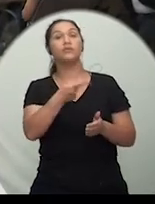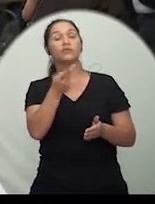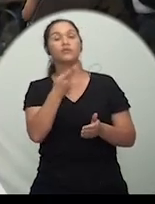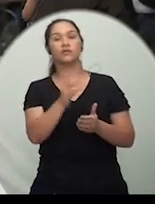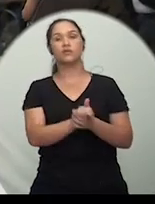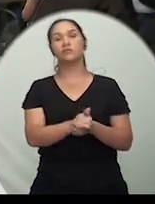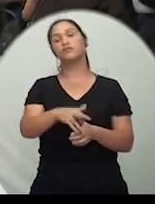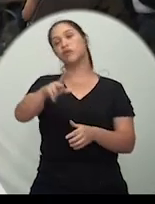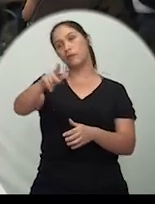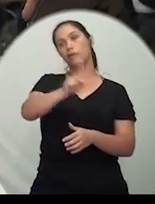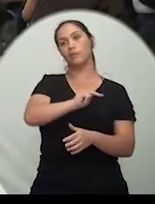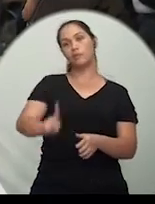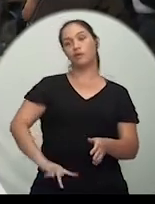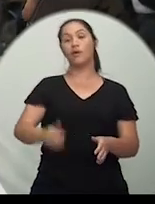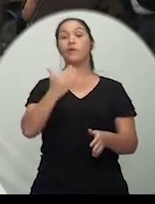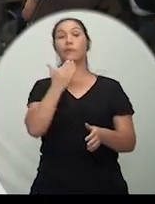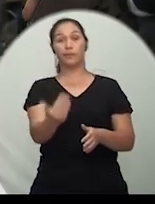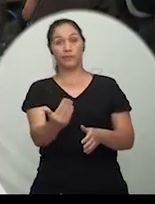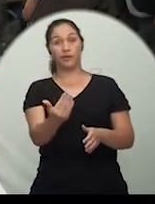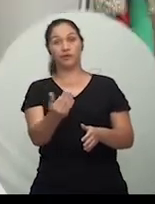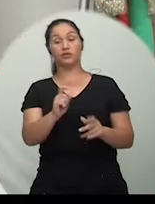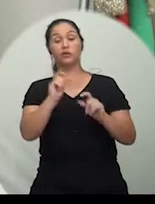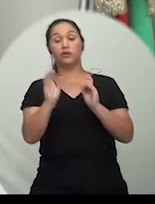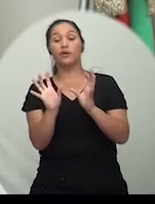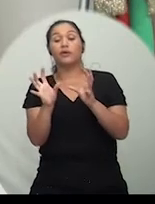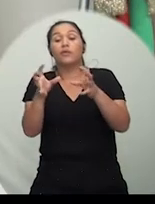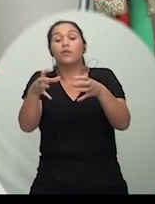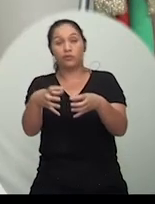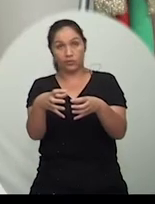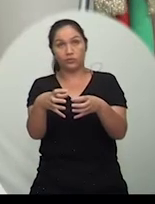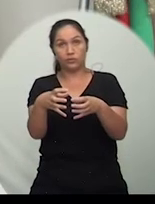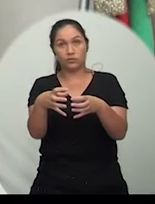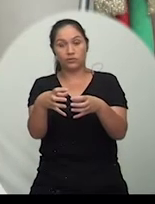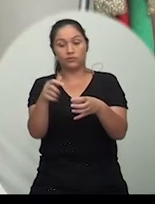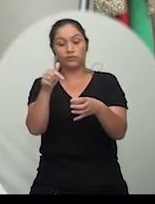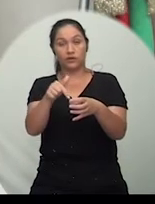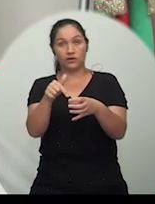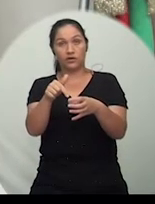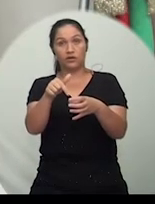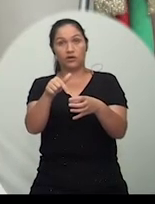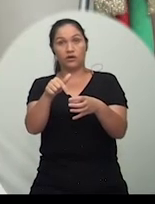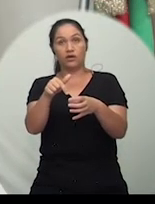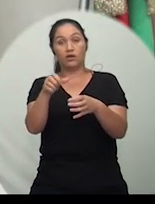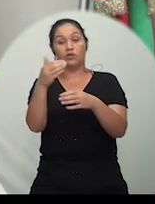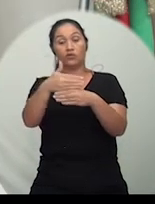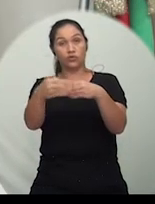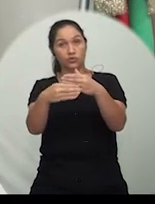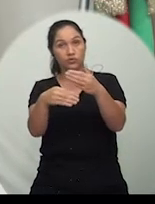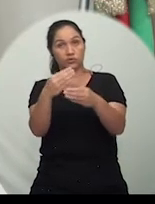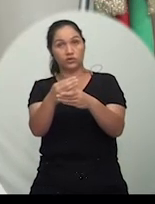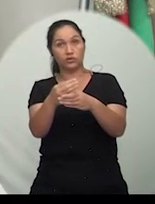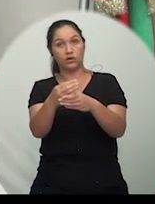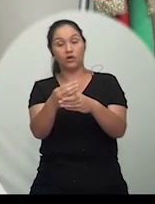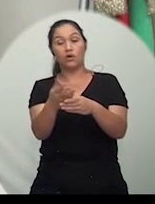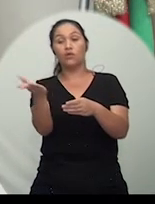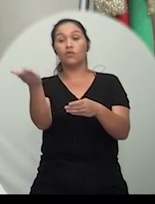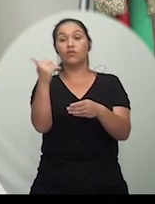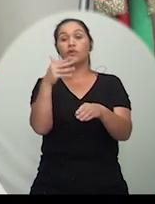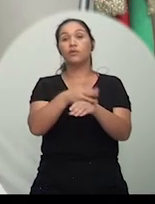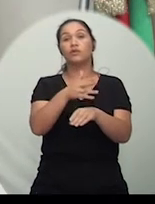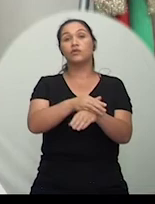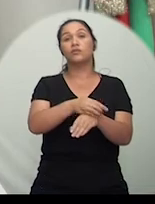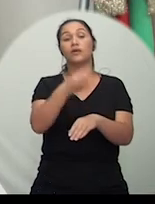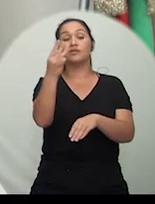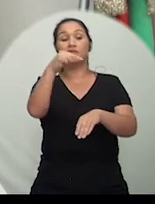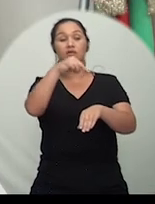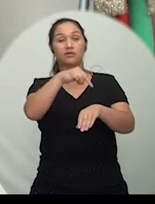forma, senhor presidente, a gente pede para que os componentes da nossa comissão de obras, dia 18, às 15 horas, estejam presentes no nosso